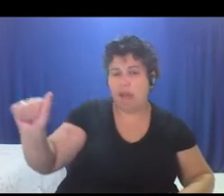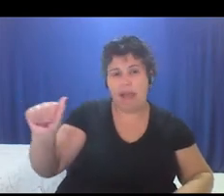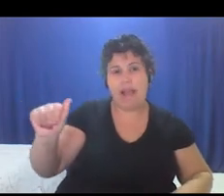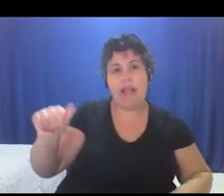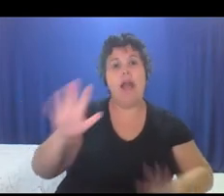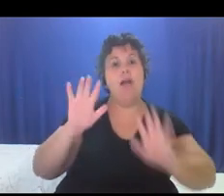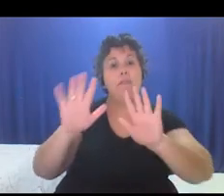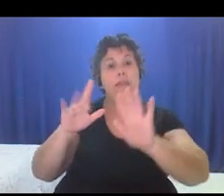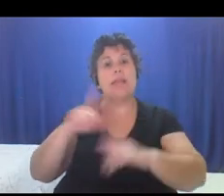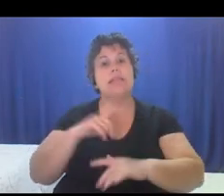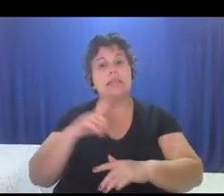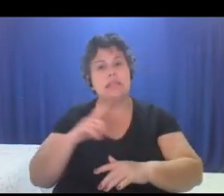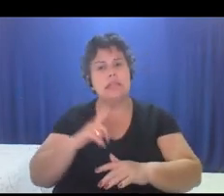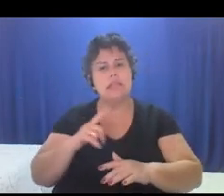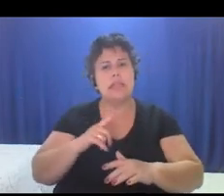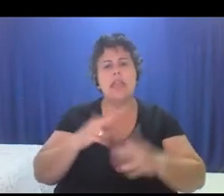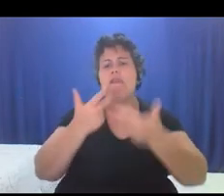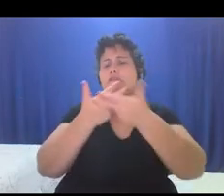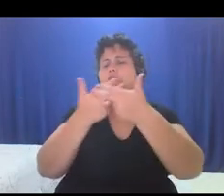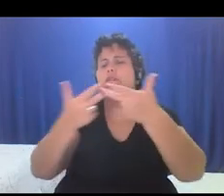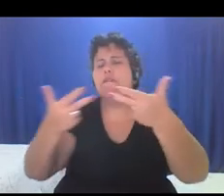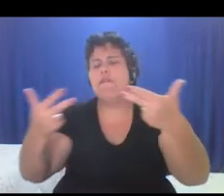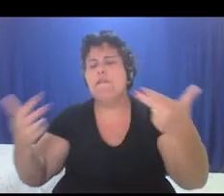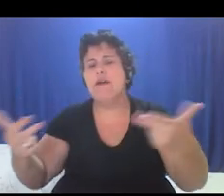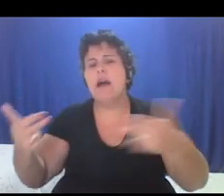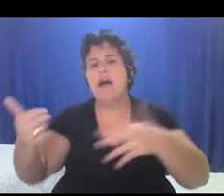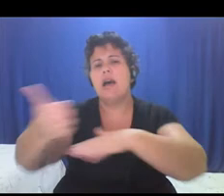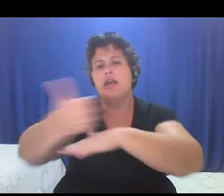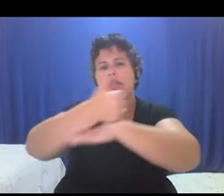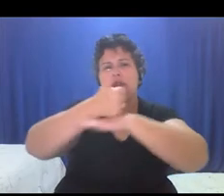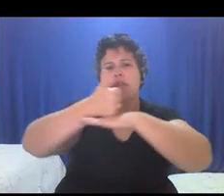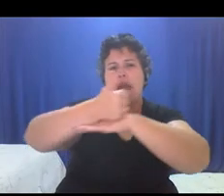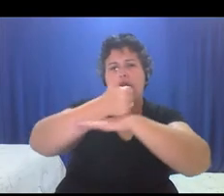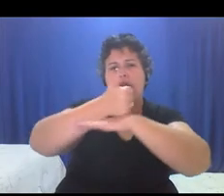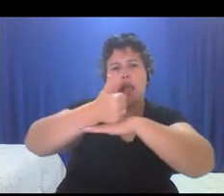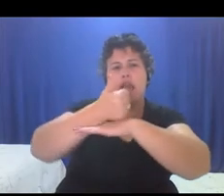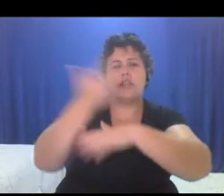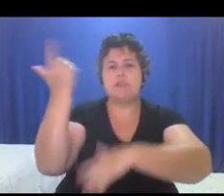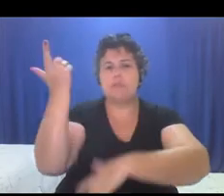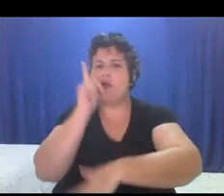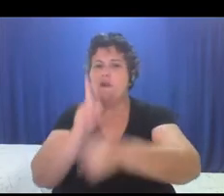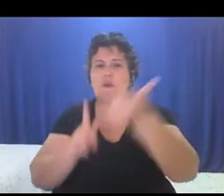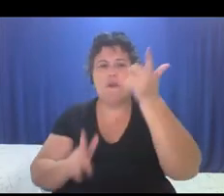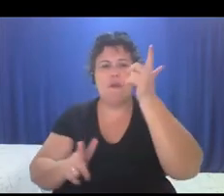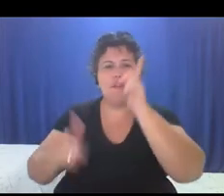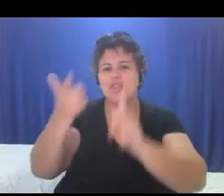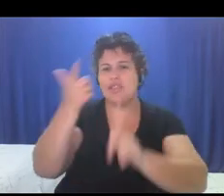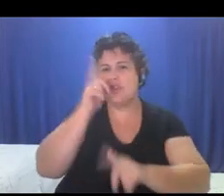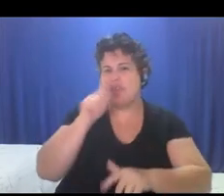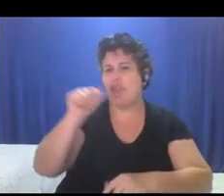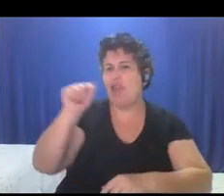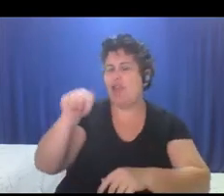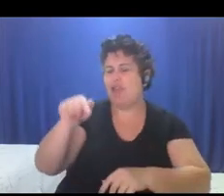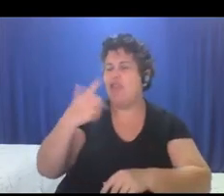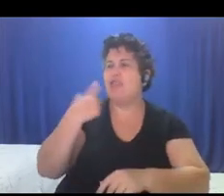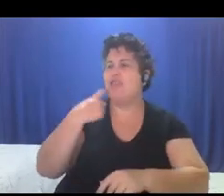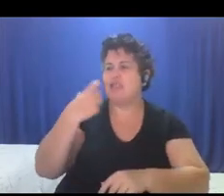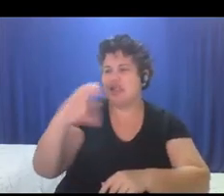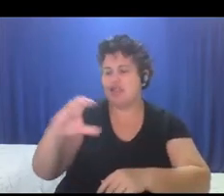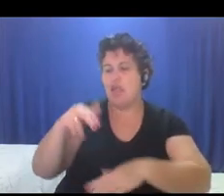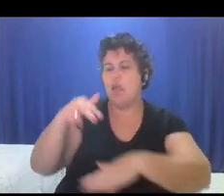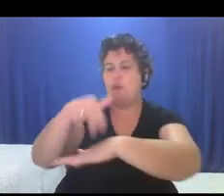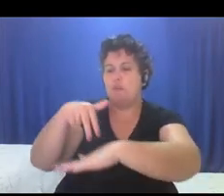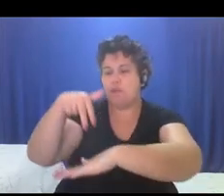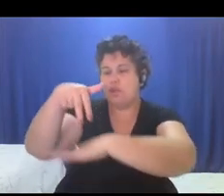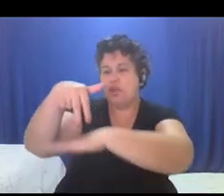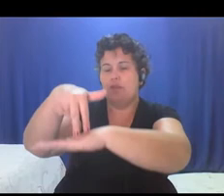de carreira muito bem estruturada, né, para você seguir aqui com o seu protagonismo, com as pessoas que vão te